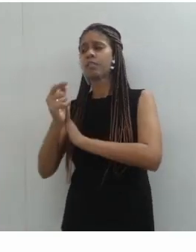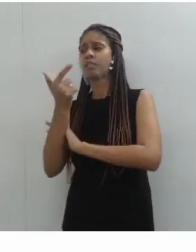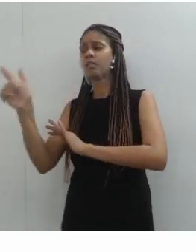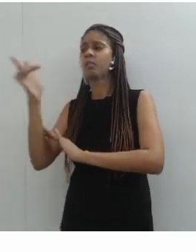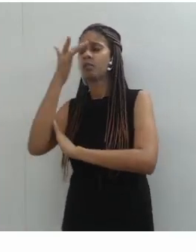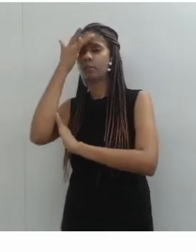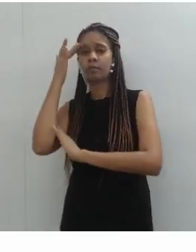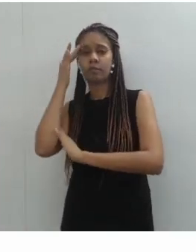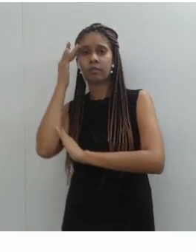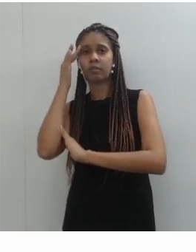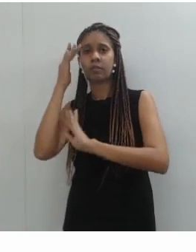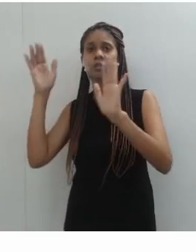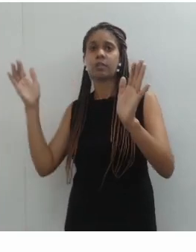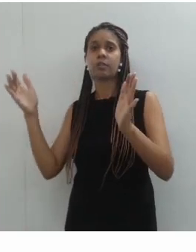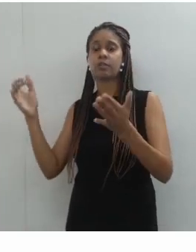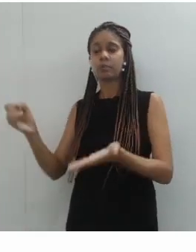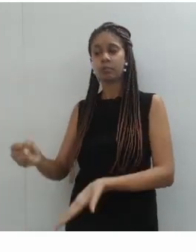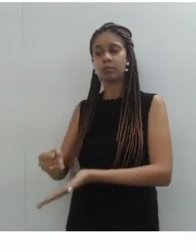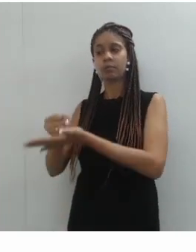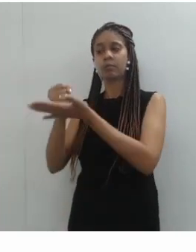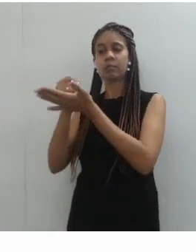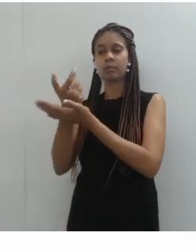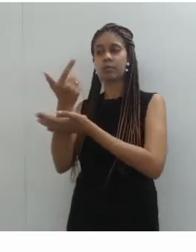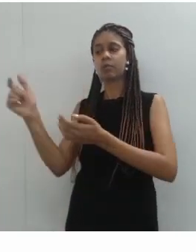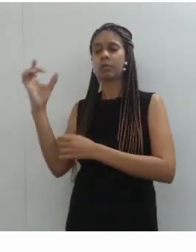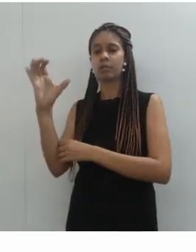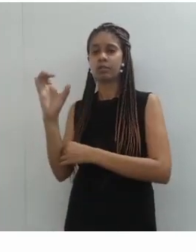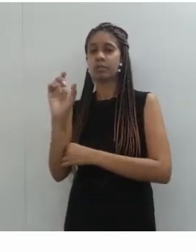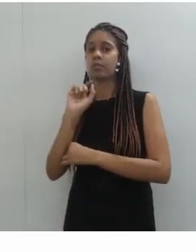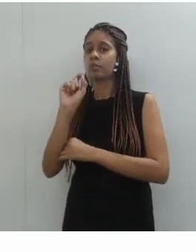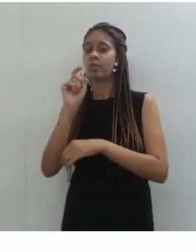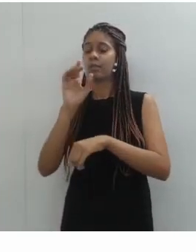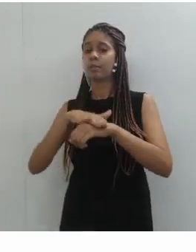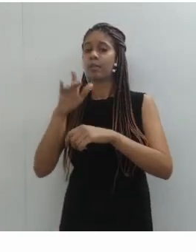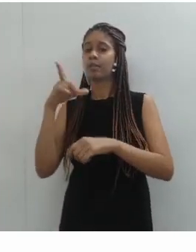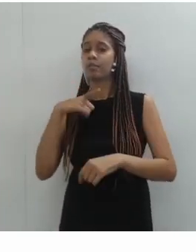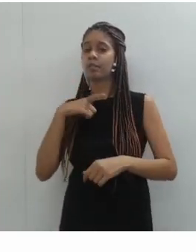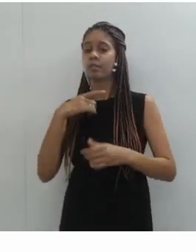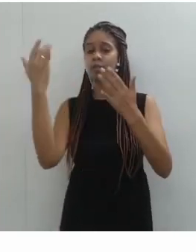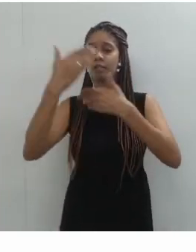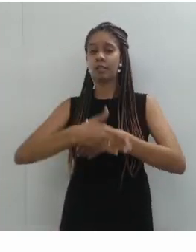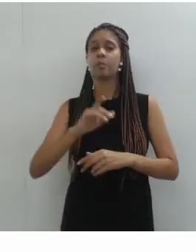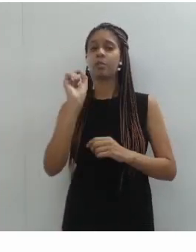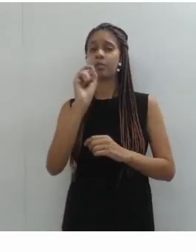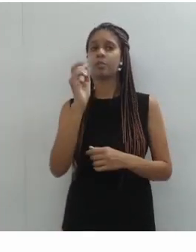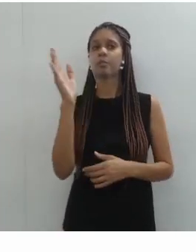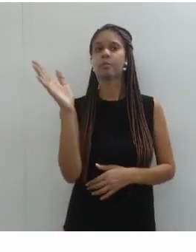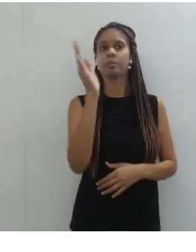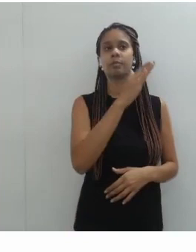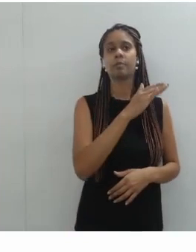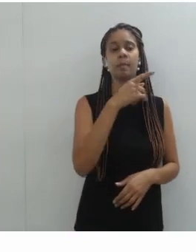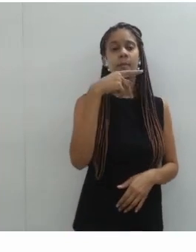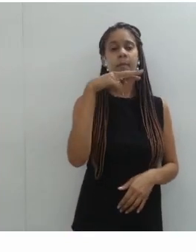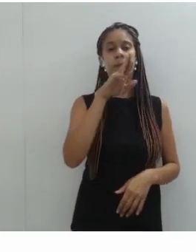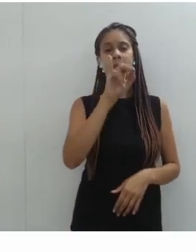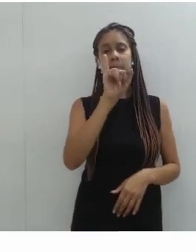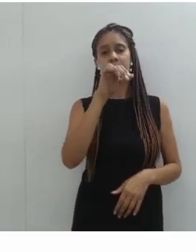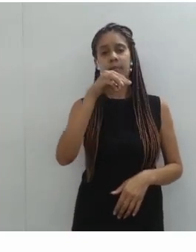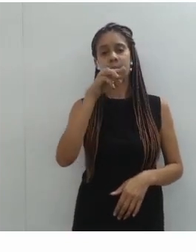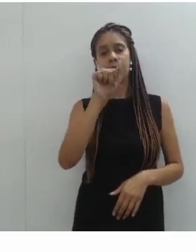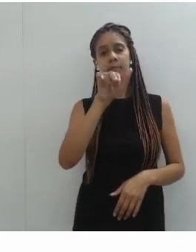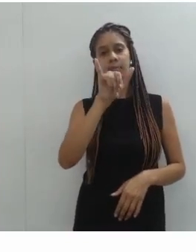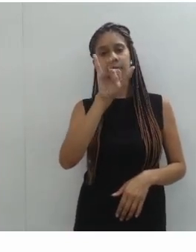historiadores, contribuições de outras ciências. O que mais aparece nas provas são as fontes do